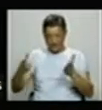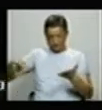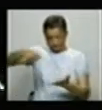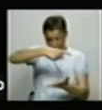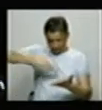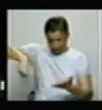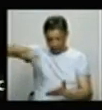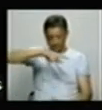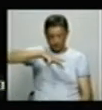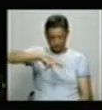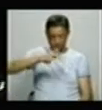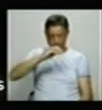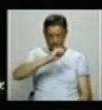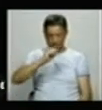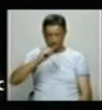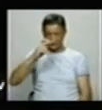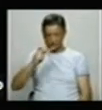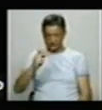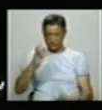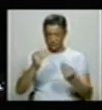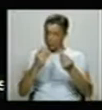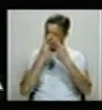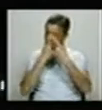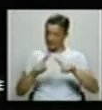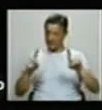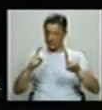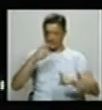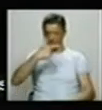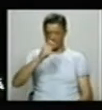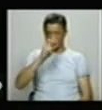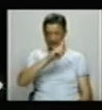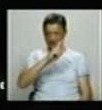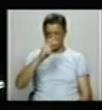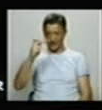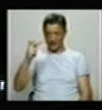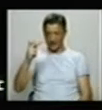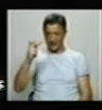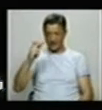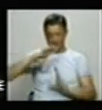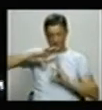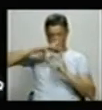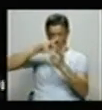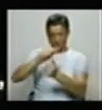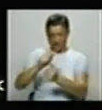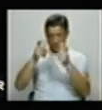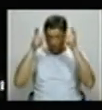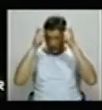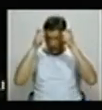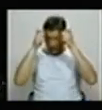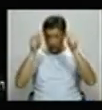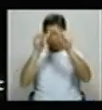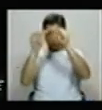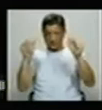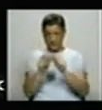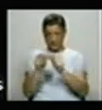massa, porque em tudo o resto é muito, muito diferente da Terra. Felizmente, estamos a falar de um planeta que é o inferno do Sistema Solar. Olha,